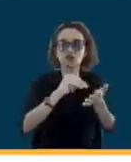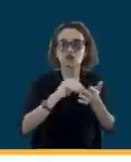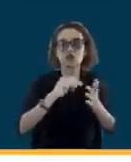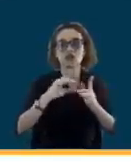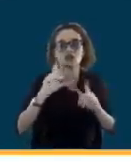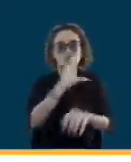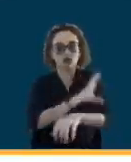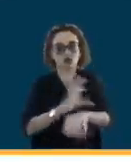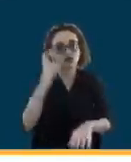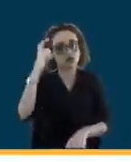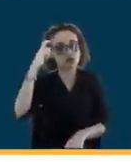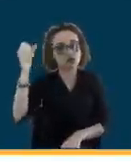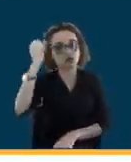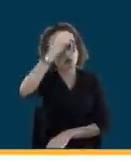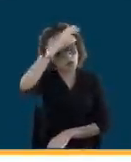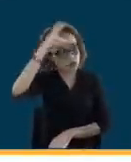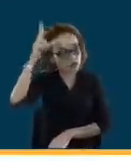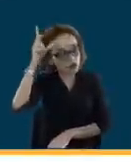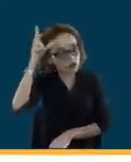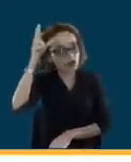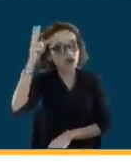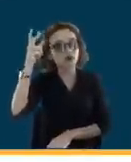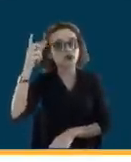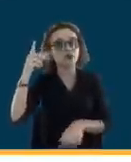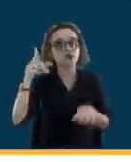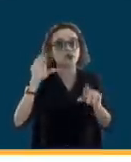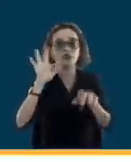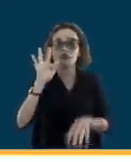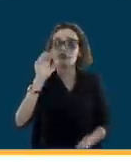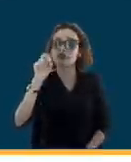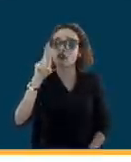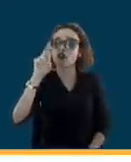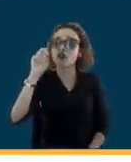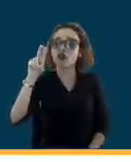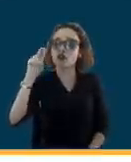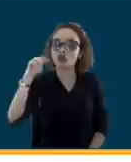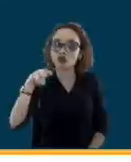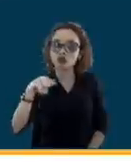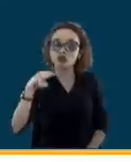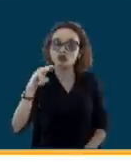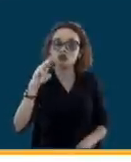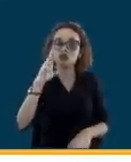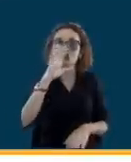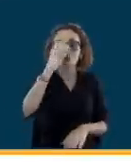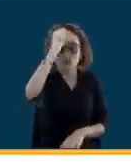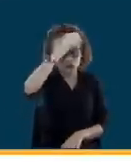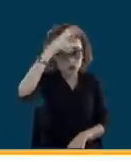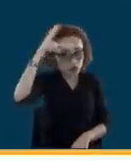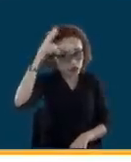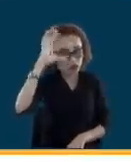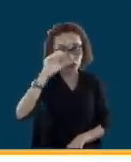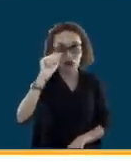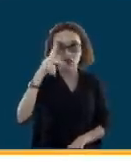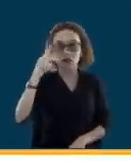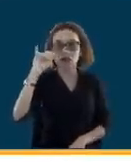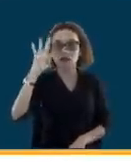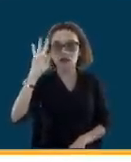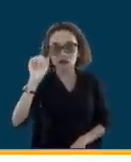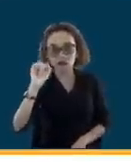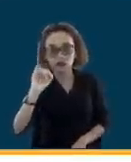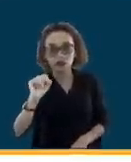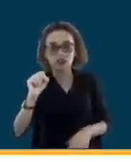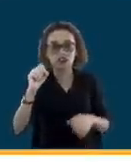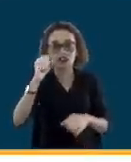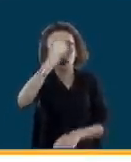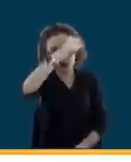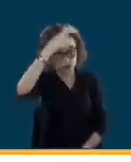Nacional de Municípios, a Fórum de Secretários de Cultura de Capitais e Municípios Associados, da Frente Nacional de Prefeitos, da Associação Brasileira